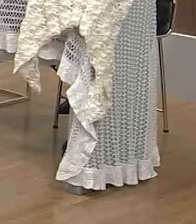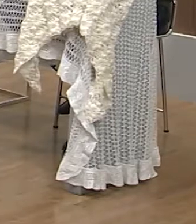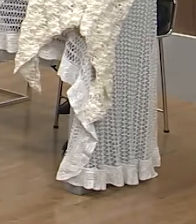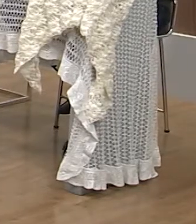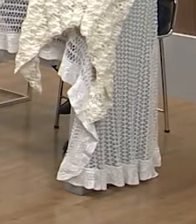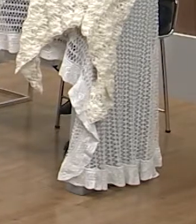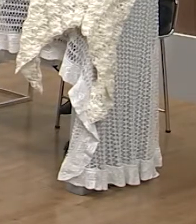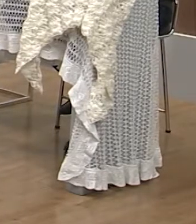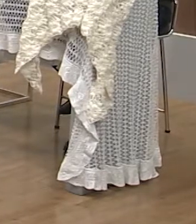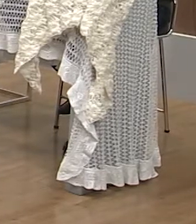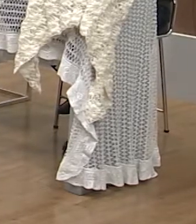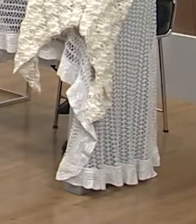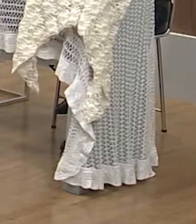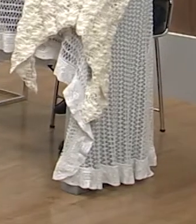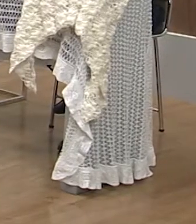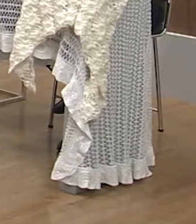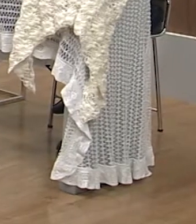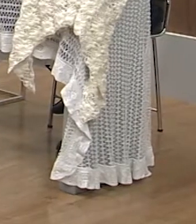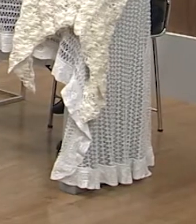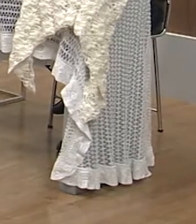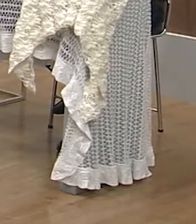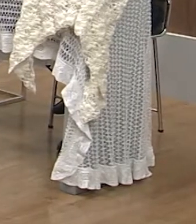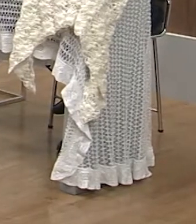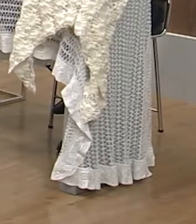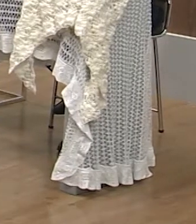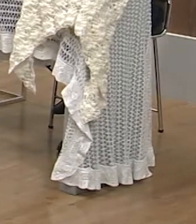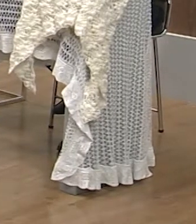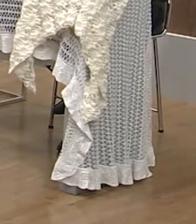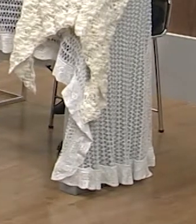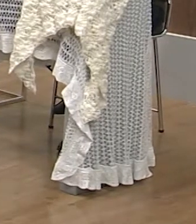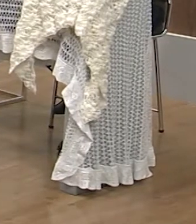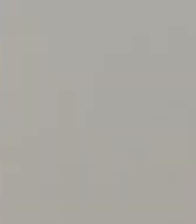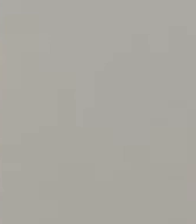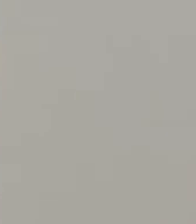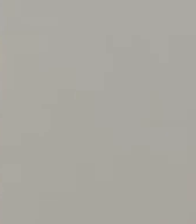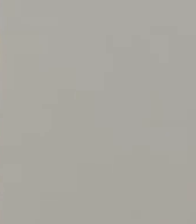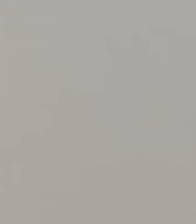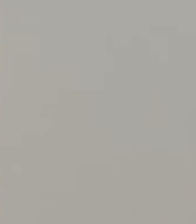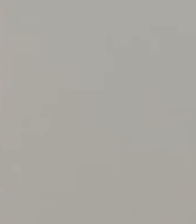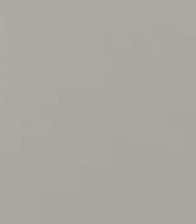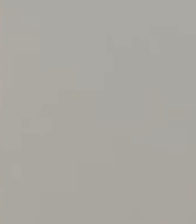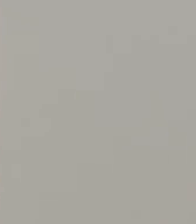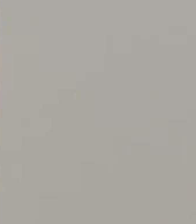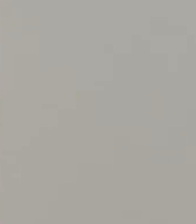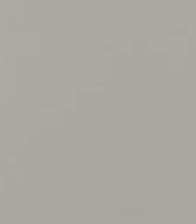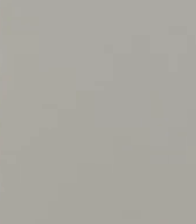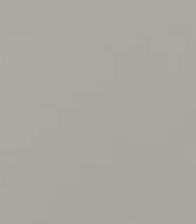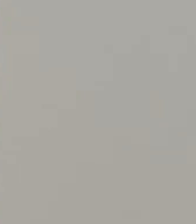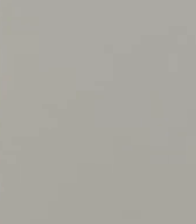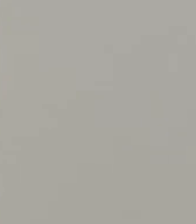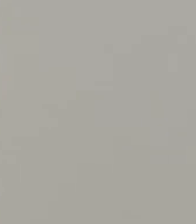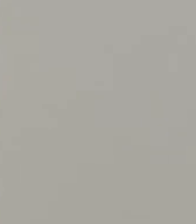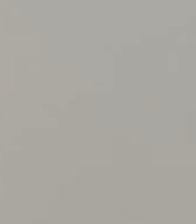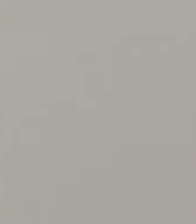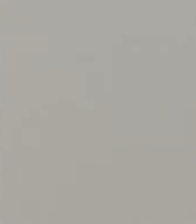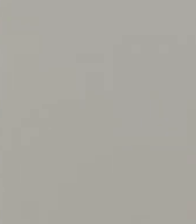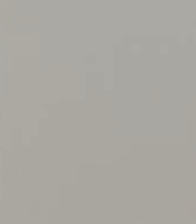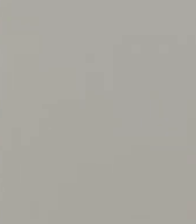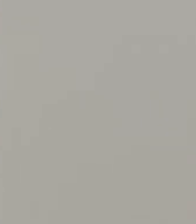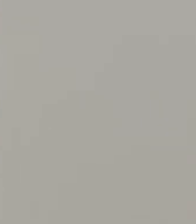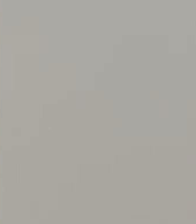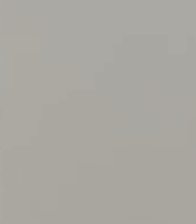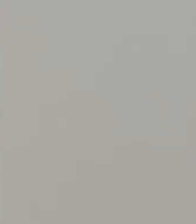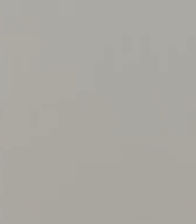desde 89. Aqui no meio, aqui com a gente, a Regiane Lucas, que é pós-doutora em